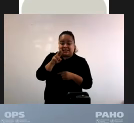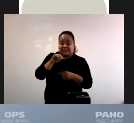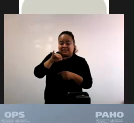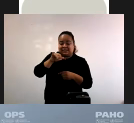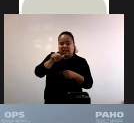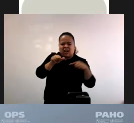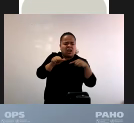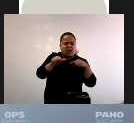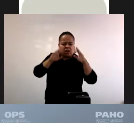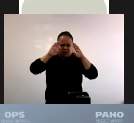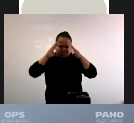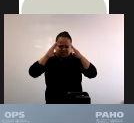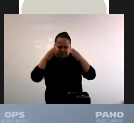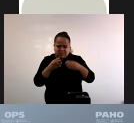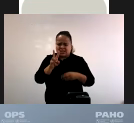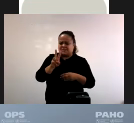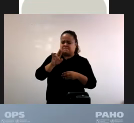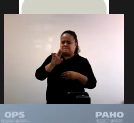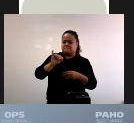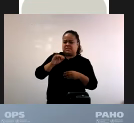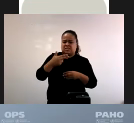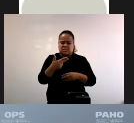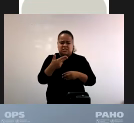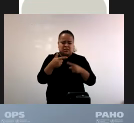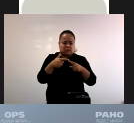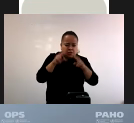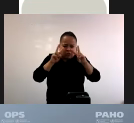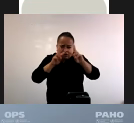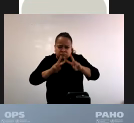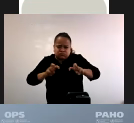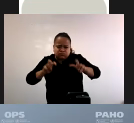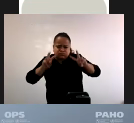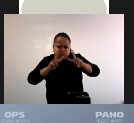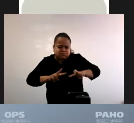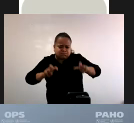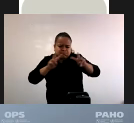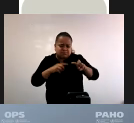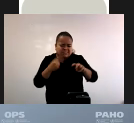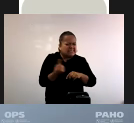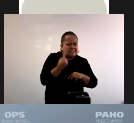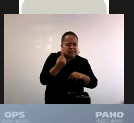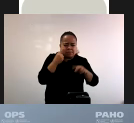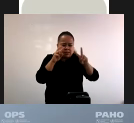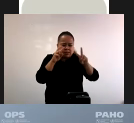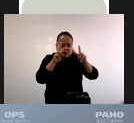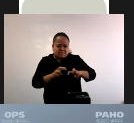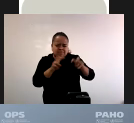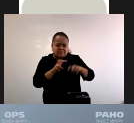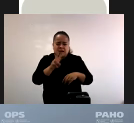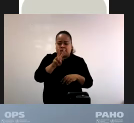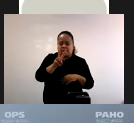Saúde em Nicarágua com HIV. Ela foi ponto focal para